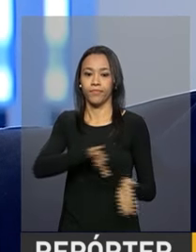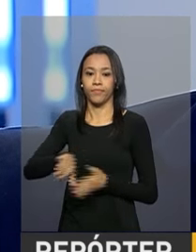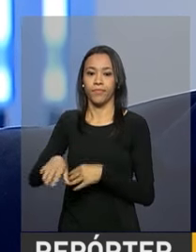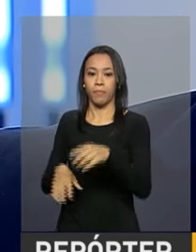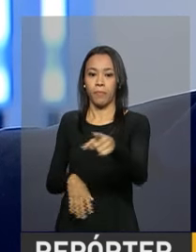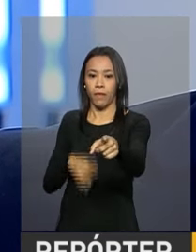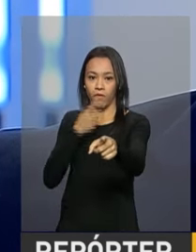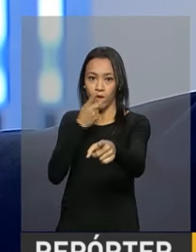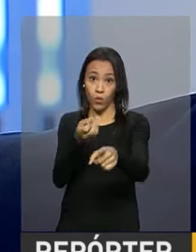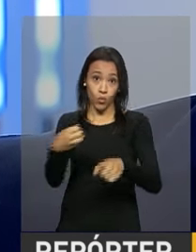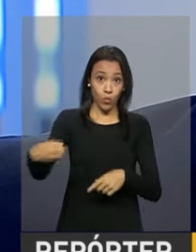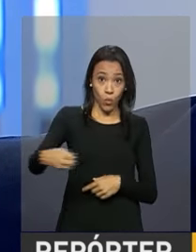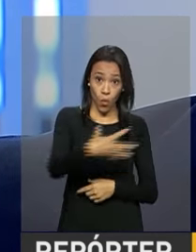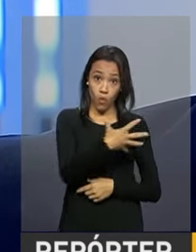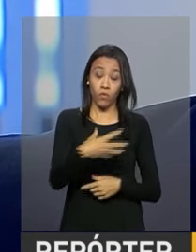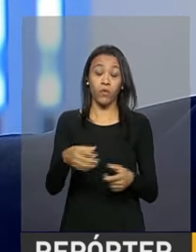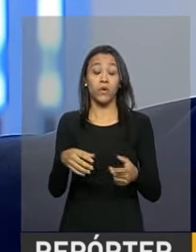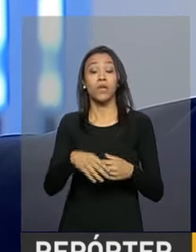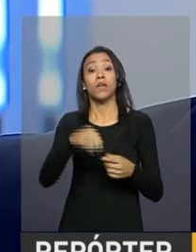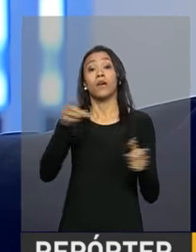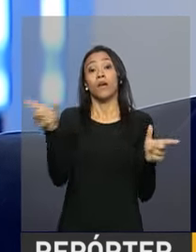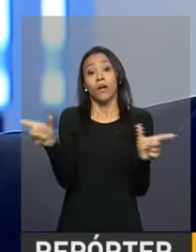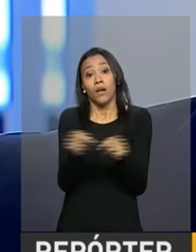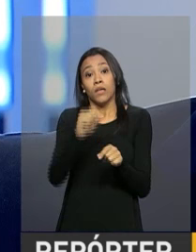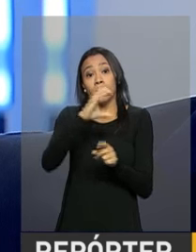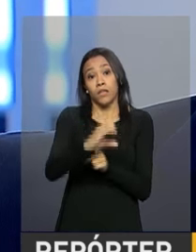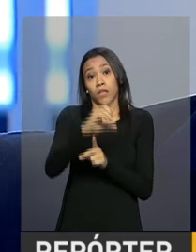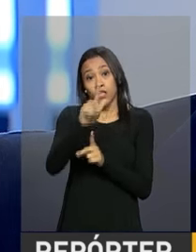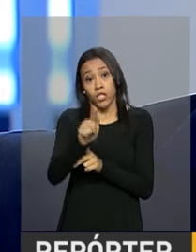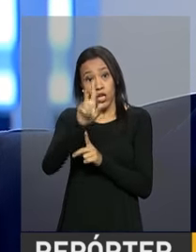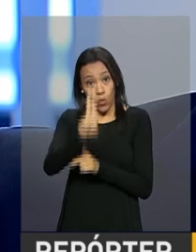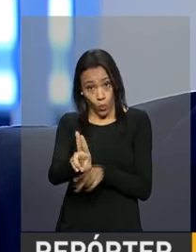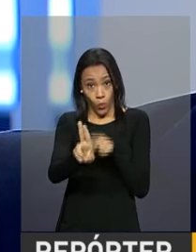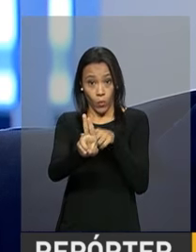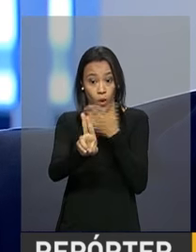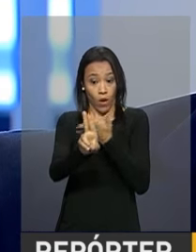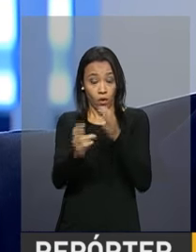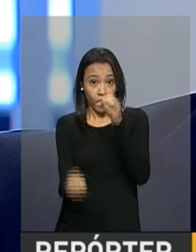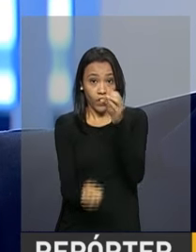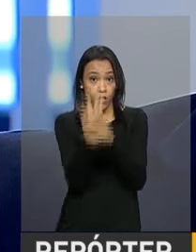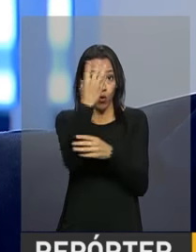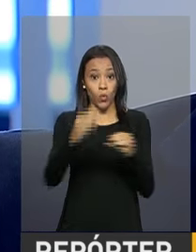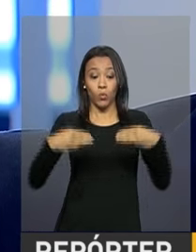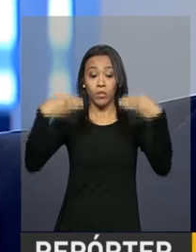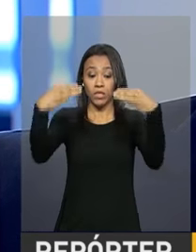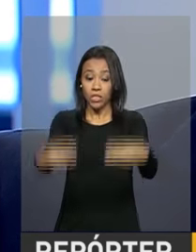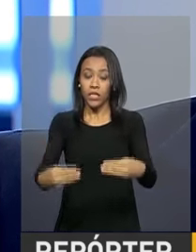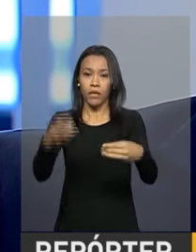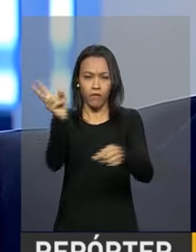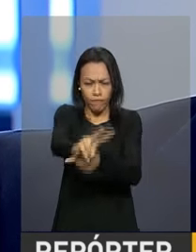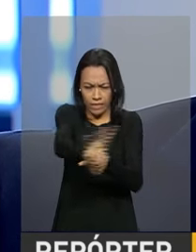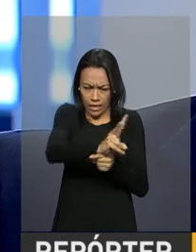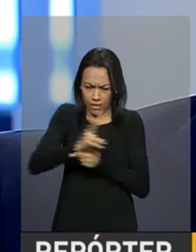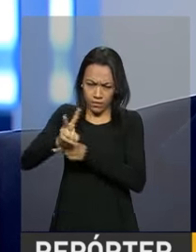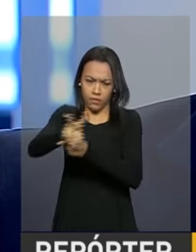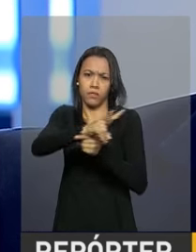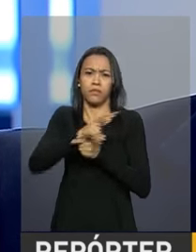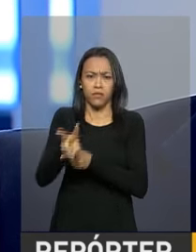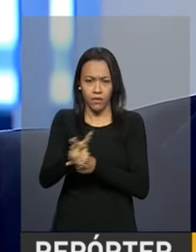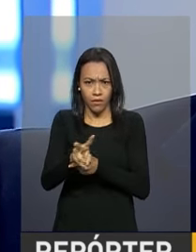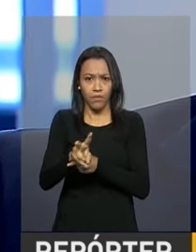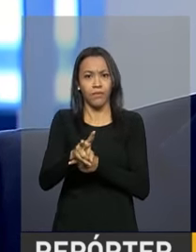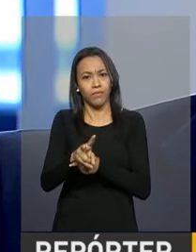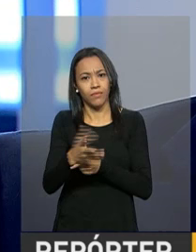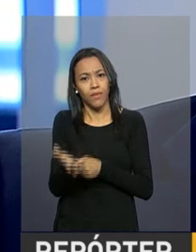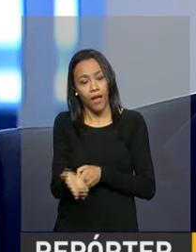novo papel da CGU a CGU sendo criado como Ministério da Transparência e fiscalização e tendo a transparência de forma expressa na sua no